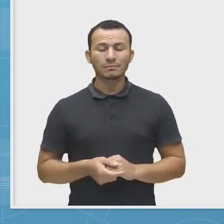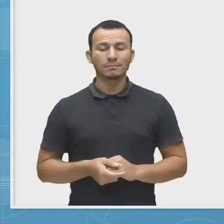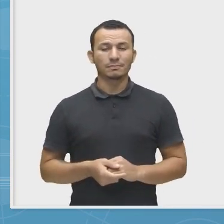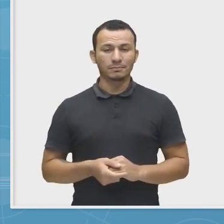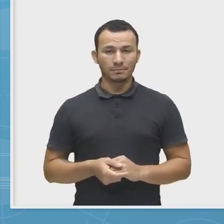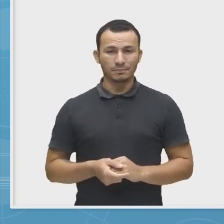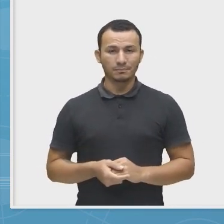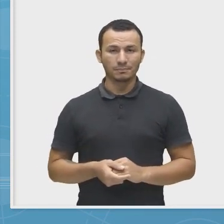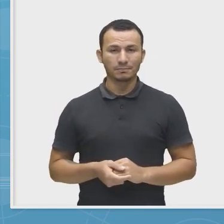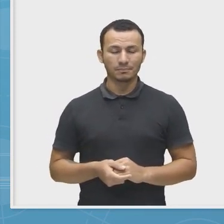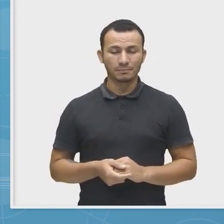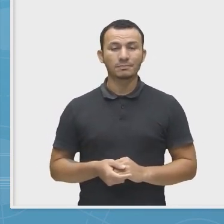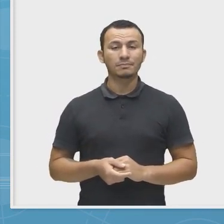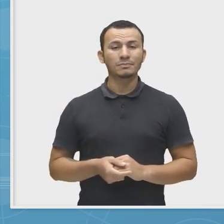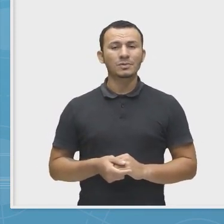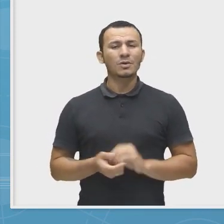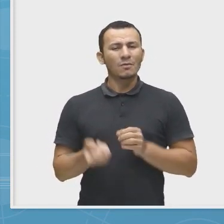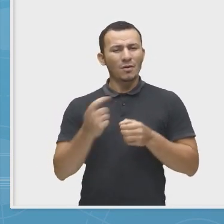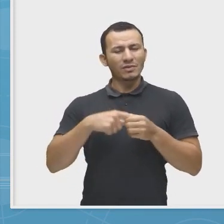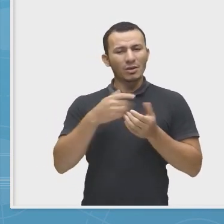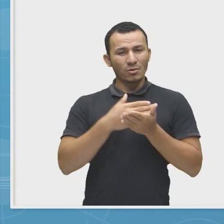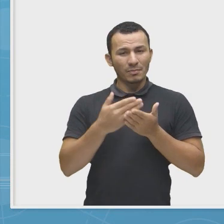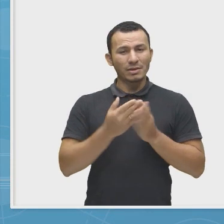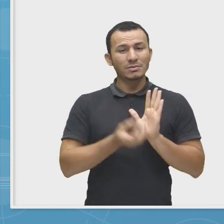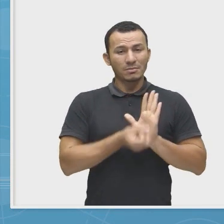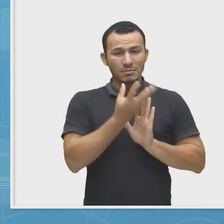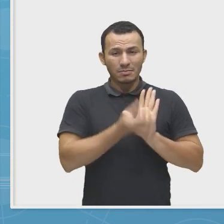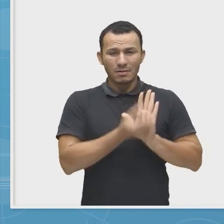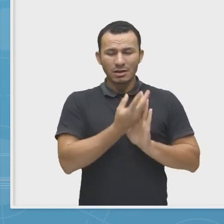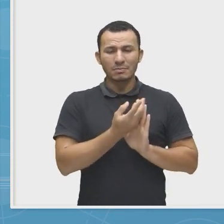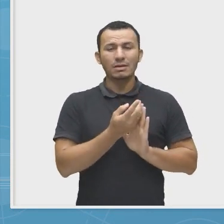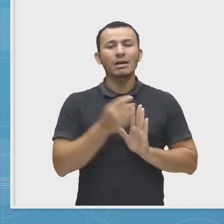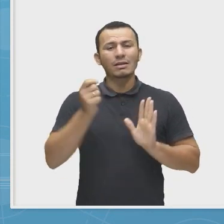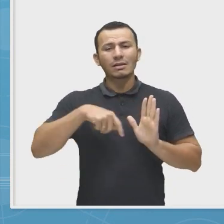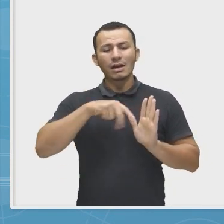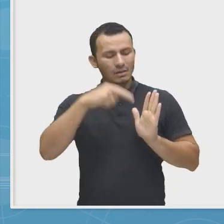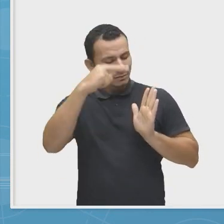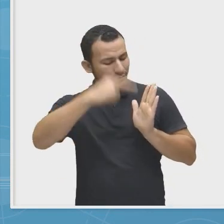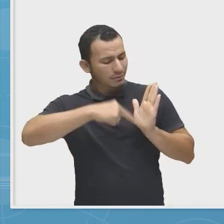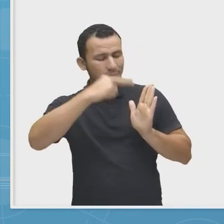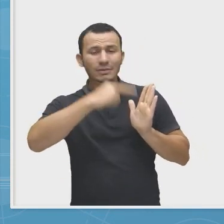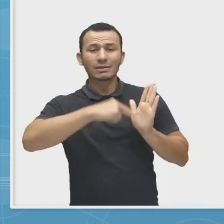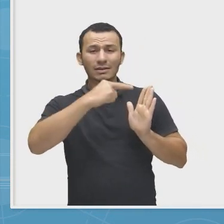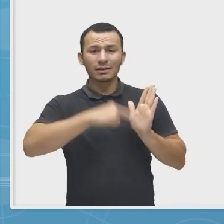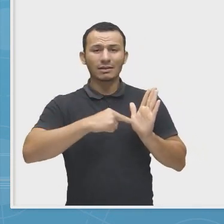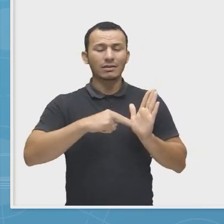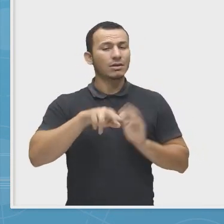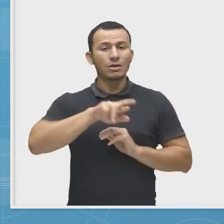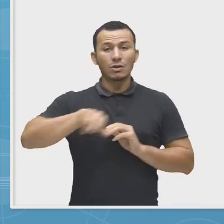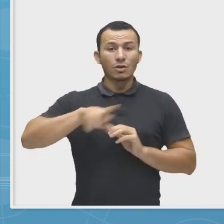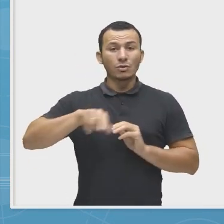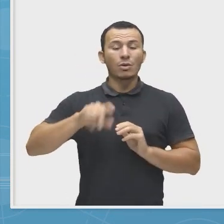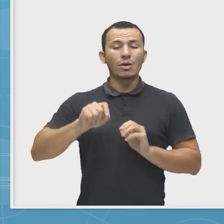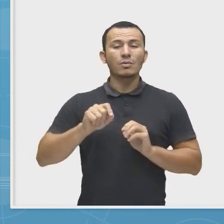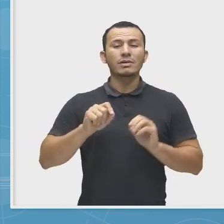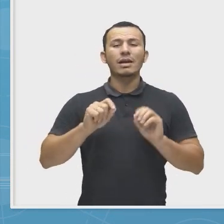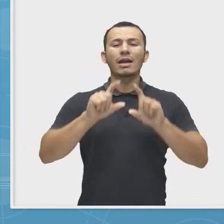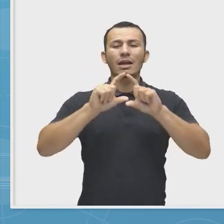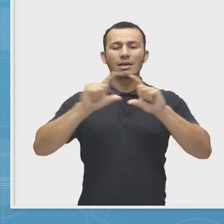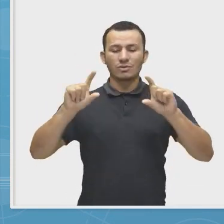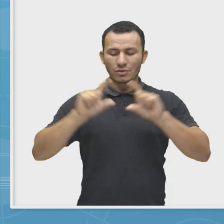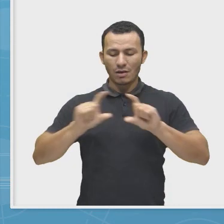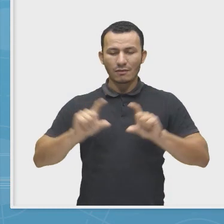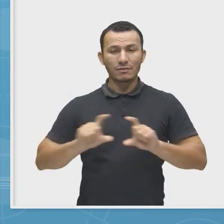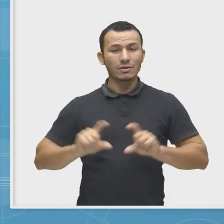voltando lá para o início do poema, vocês vão observar que ele não é dividido em estrofes.